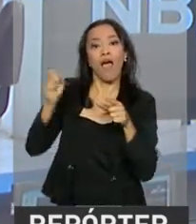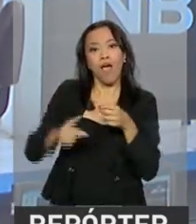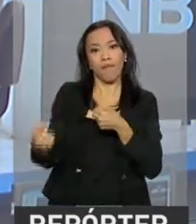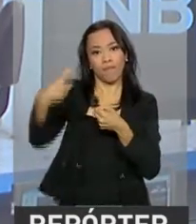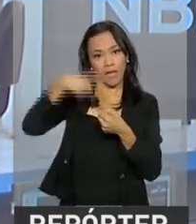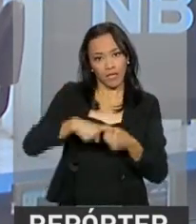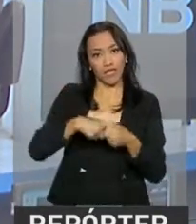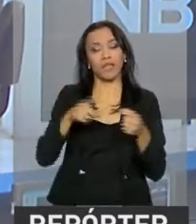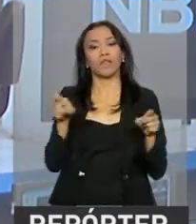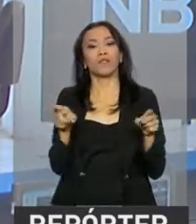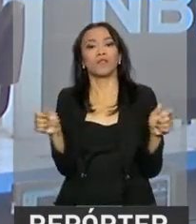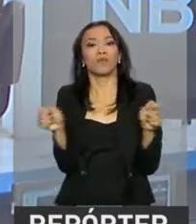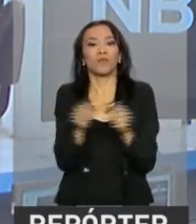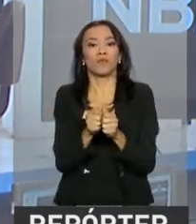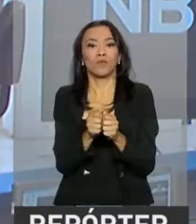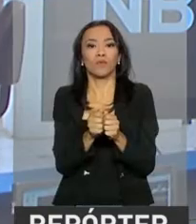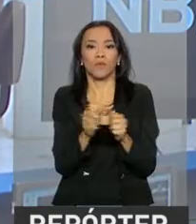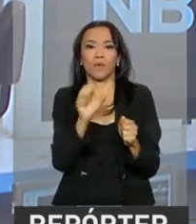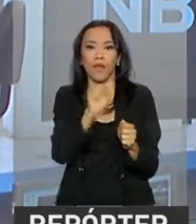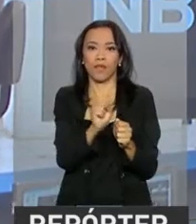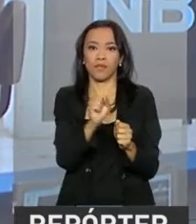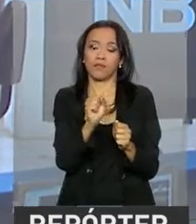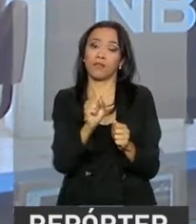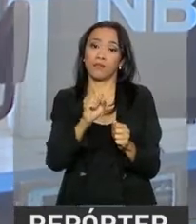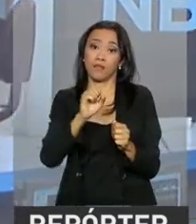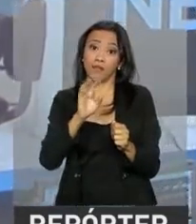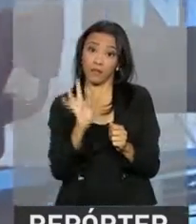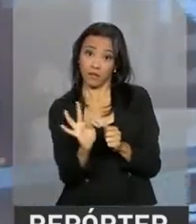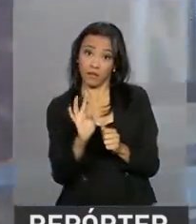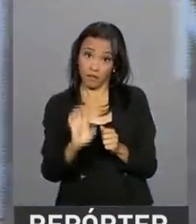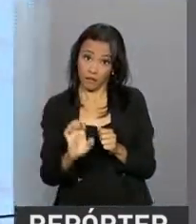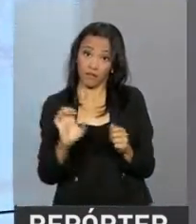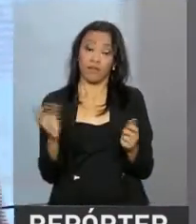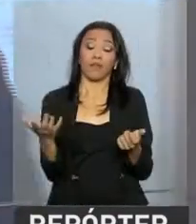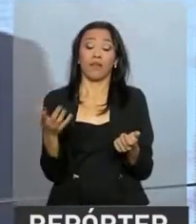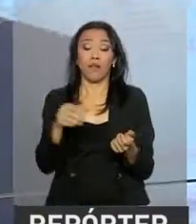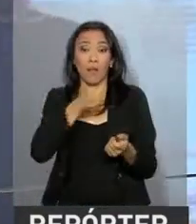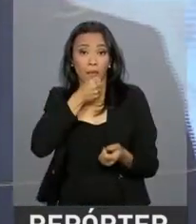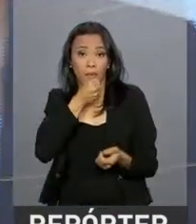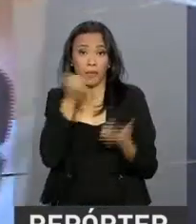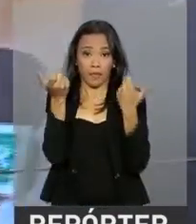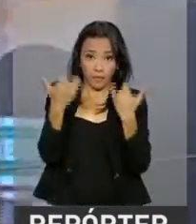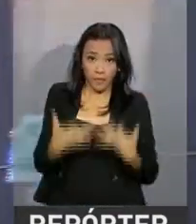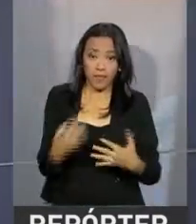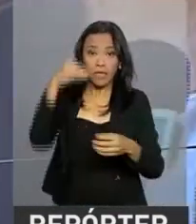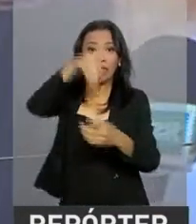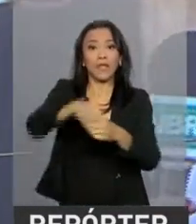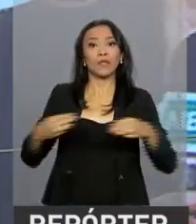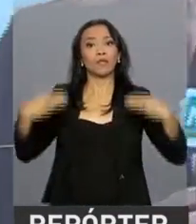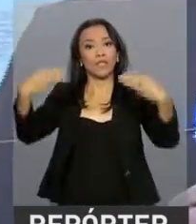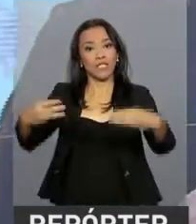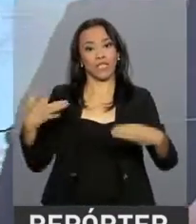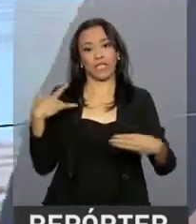e o Tribunal Superior Eleitoral. A repórter Gabriela Noronha está no Ministério da Saúde, está ela